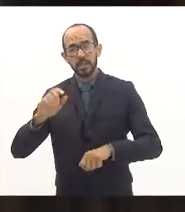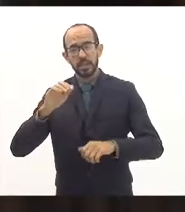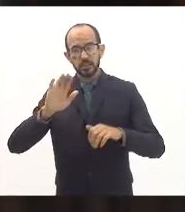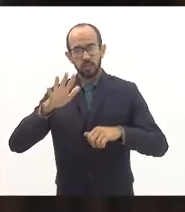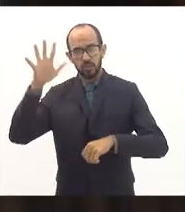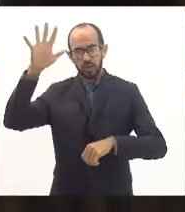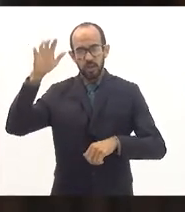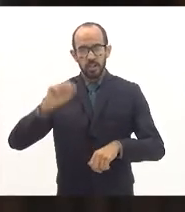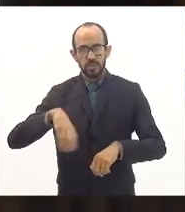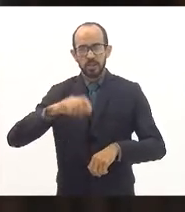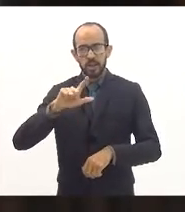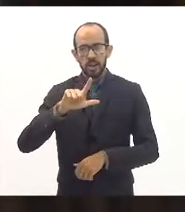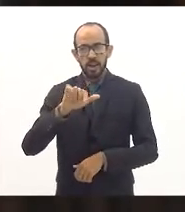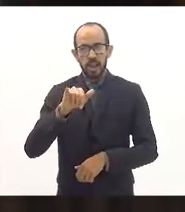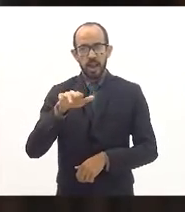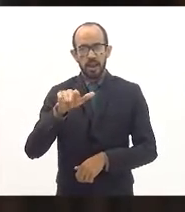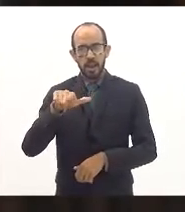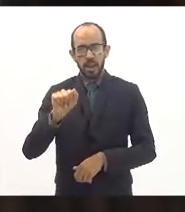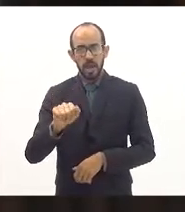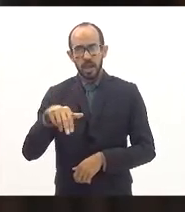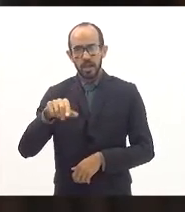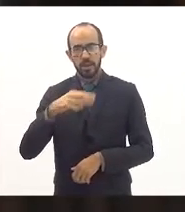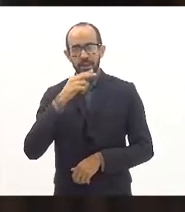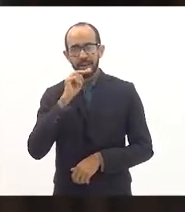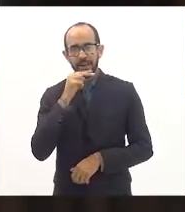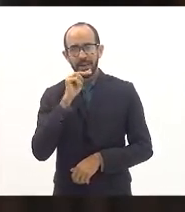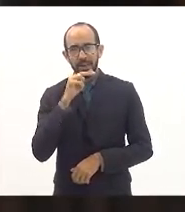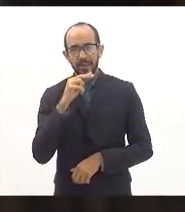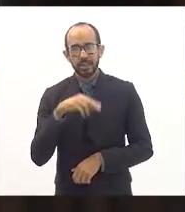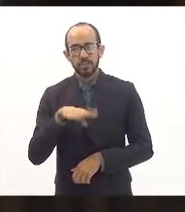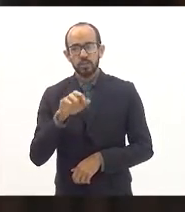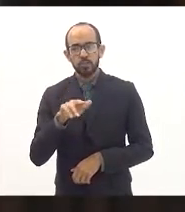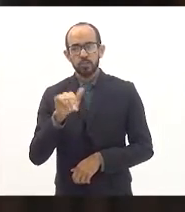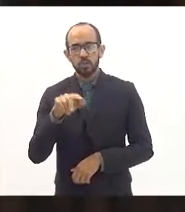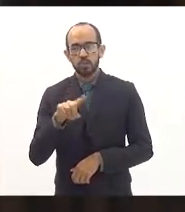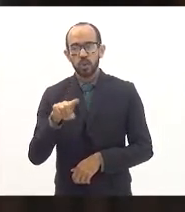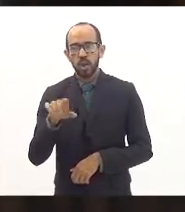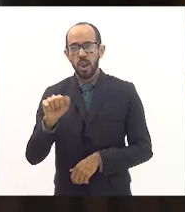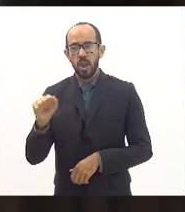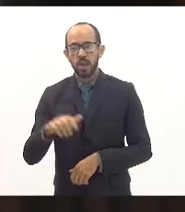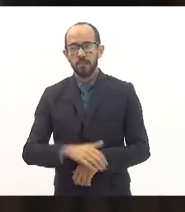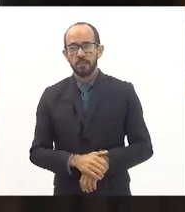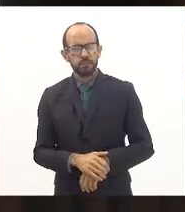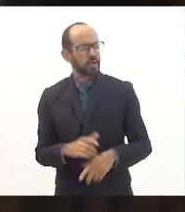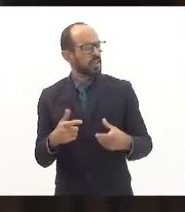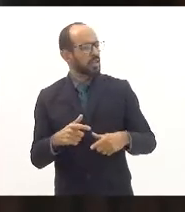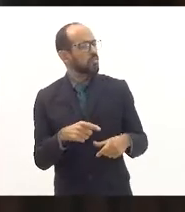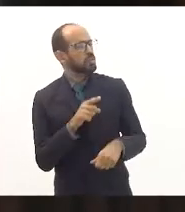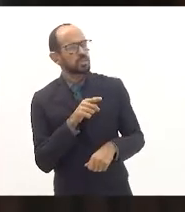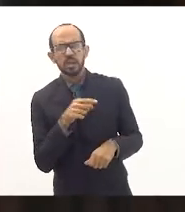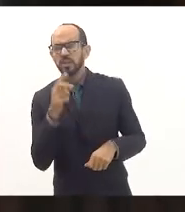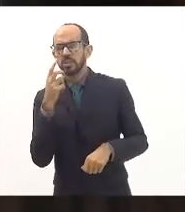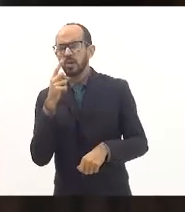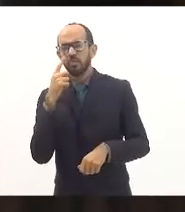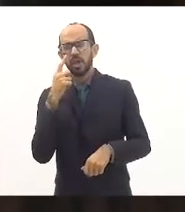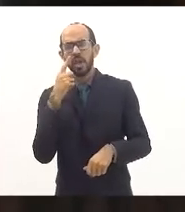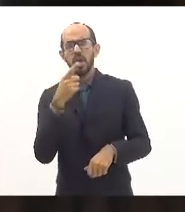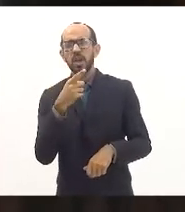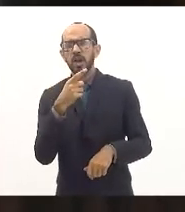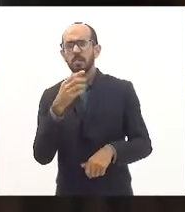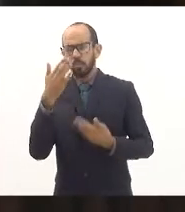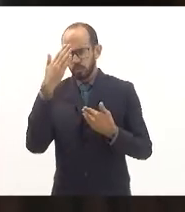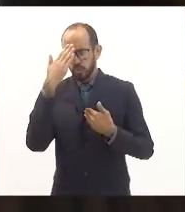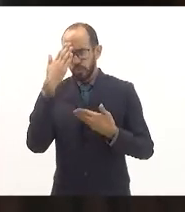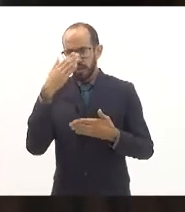Brizola, neta de Brizola. Obrigada, Laila. Cadê você? Levanta, por favor. Está aqui. Obrigada,